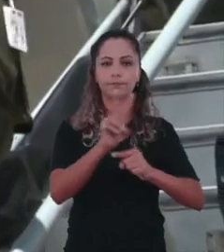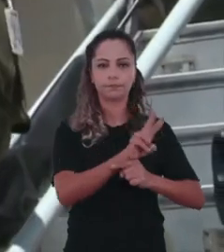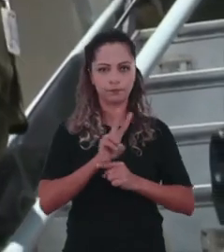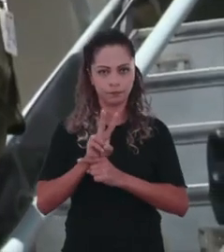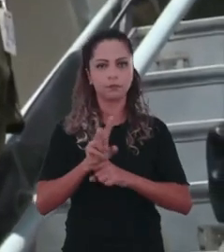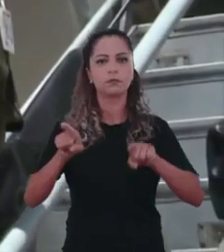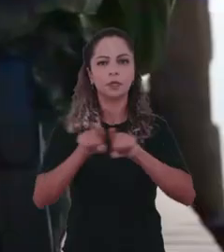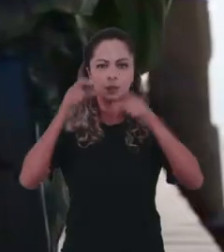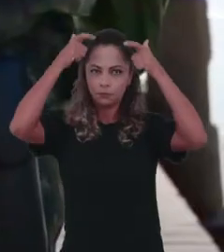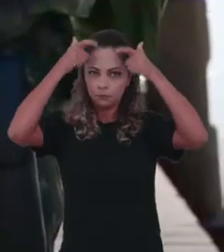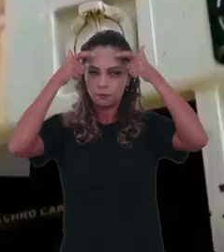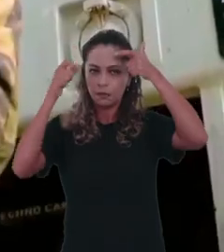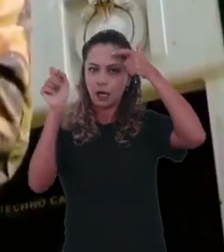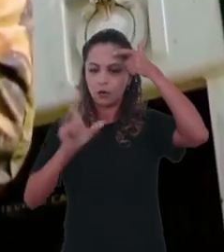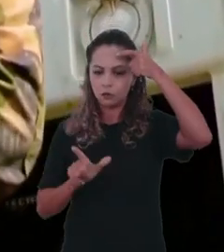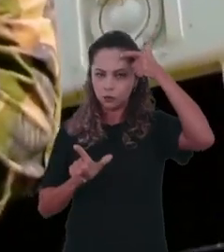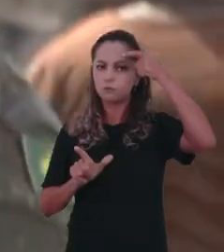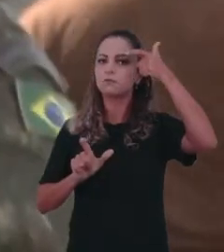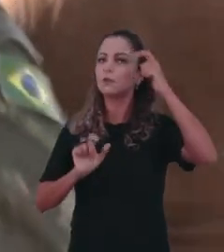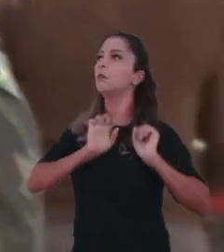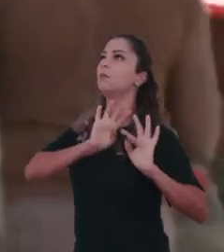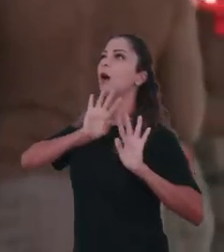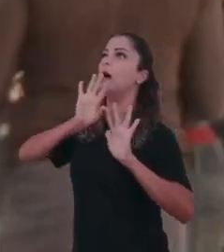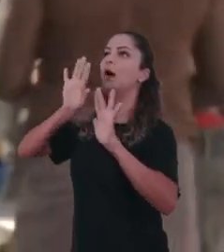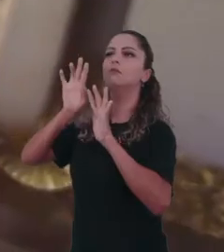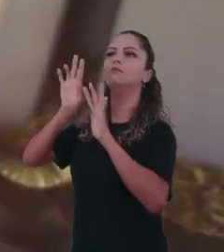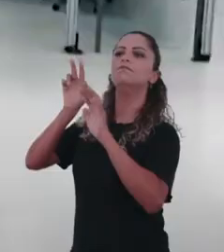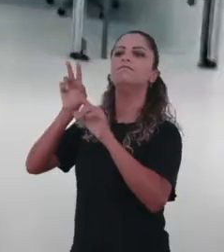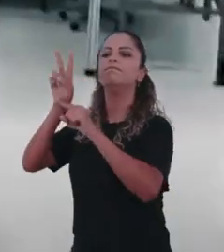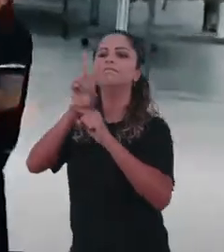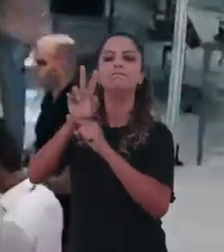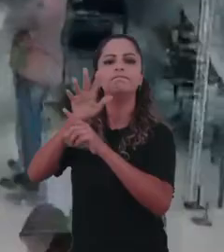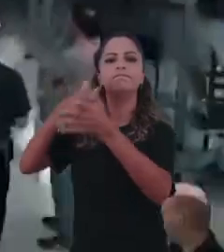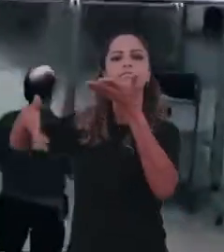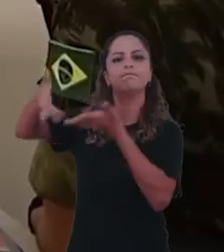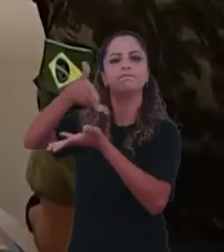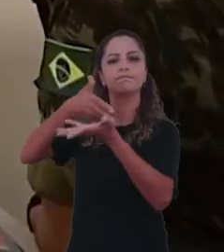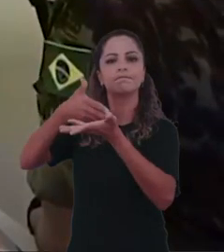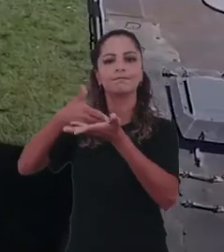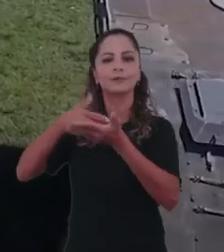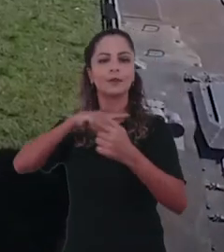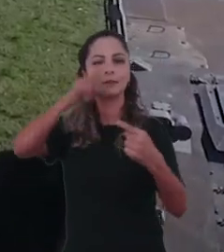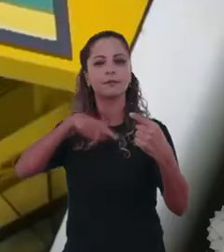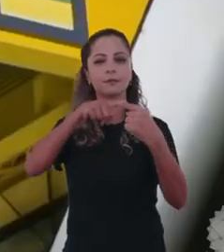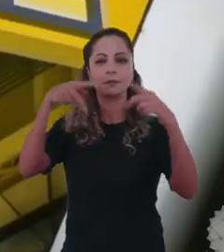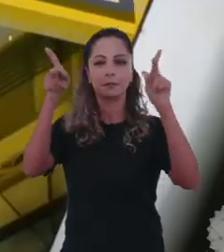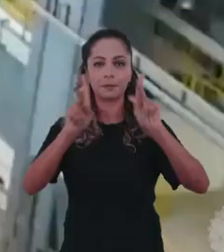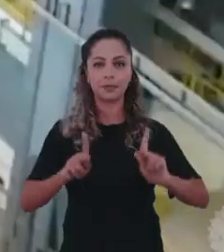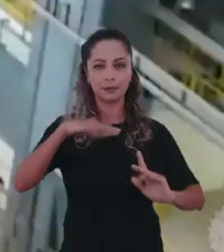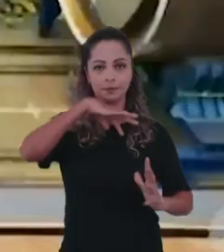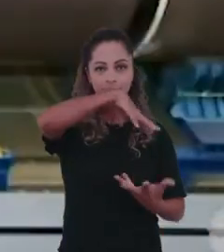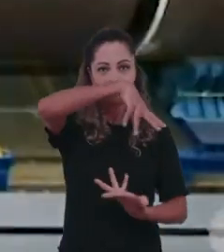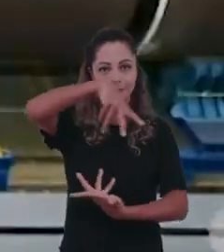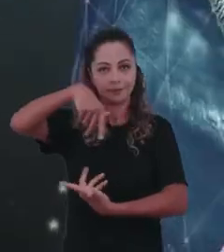amarelo para contribuírem com a paz mundial. Possuímos hoje uma base industrial de